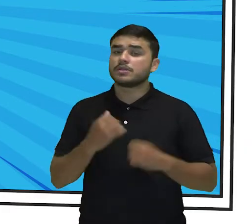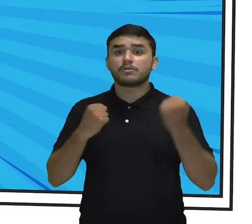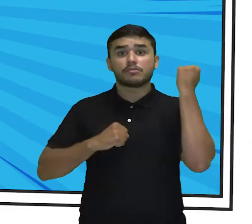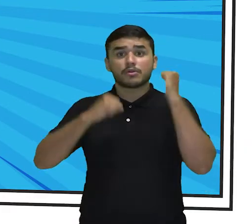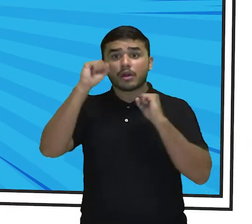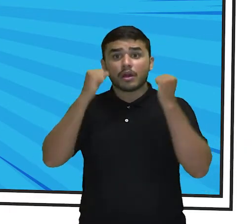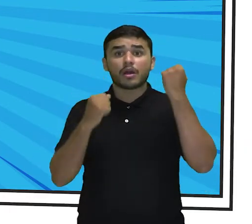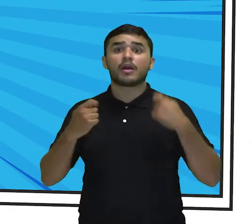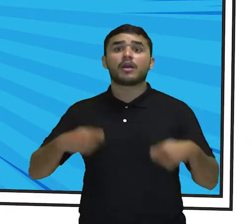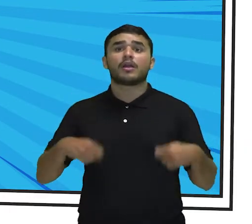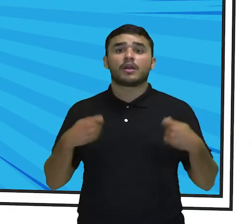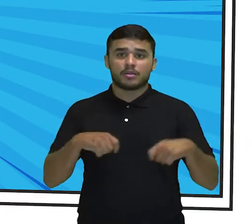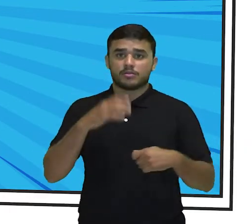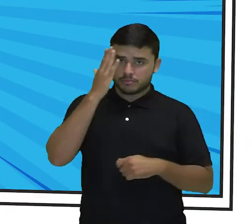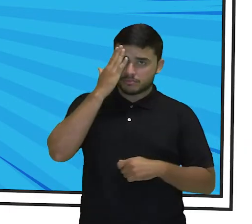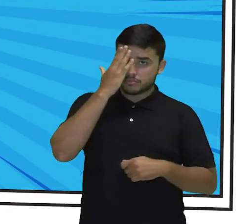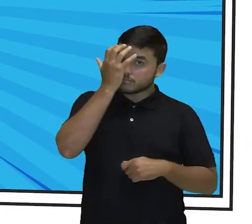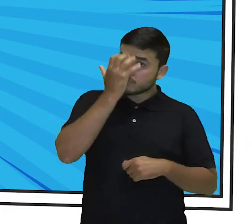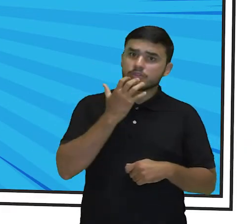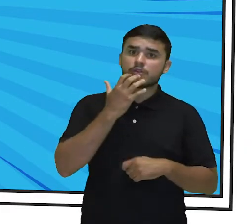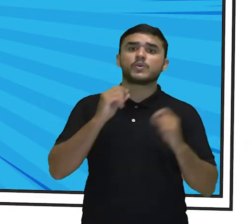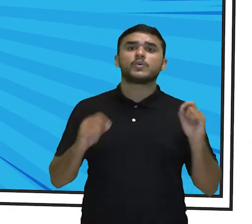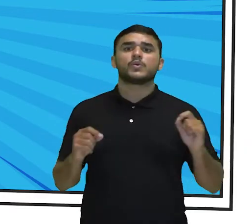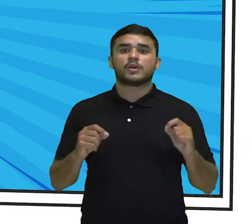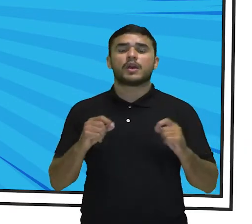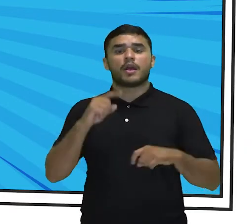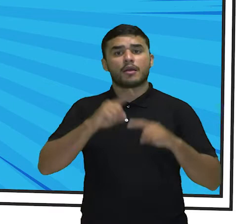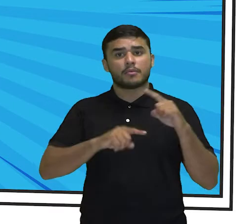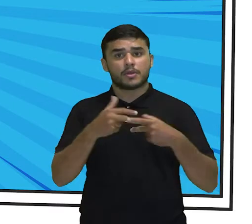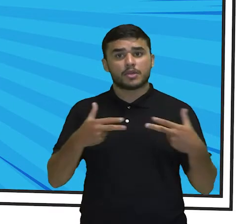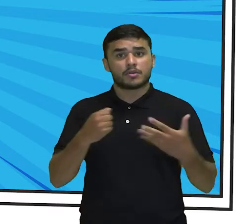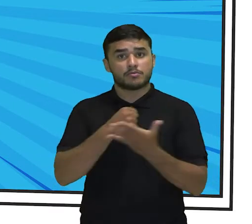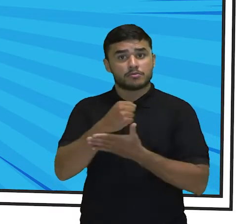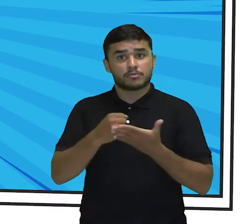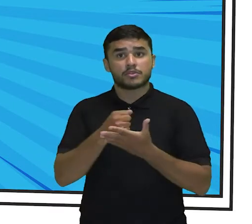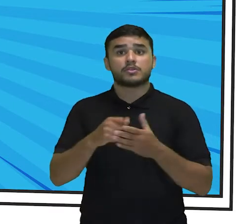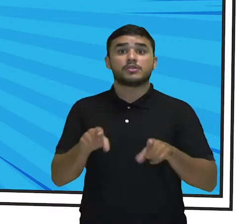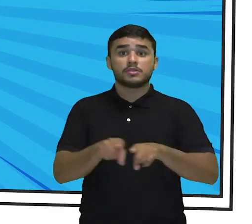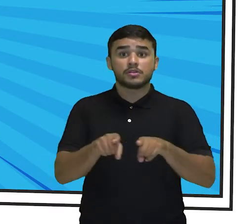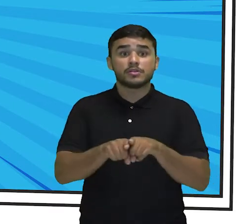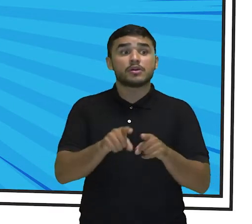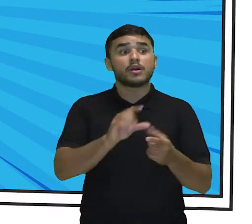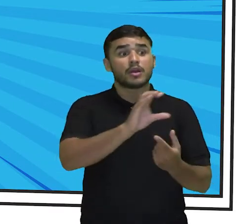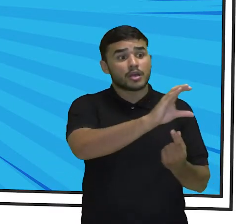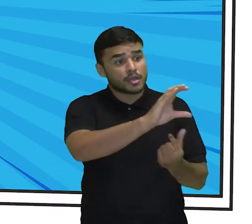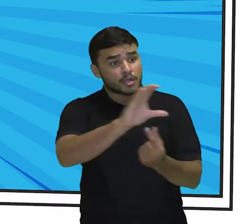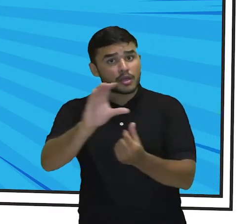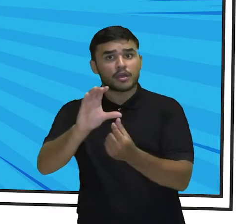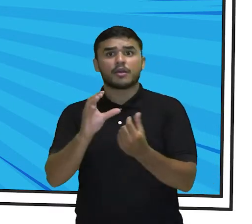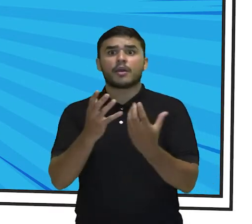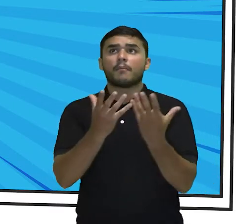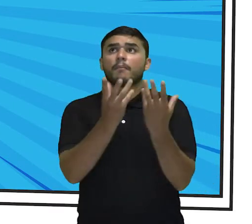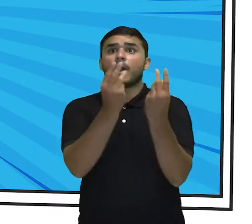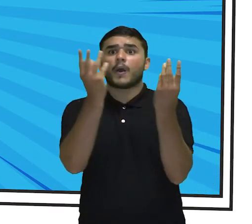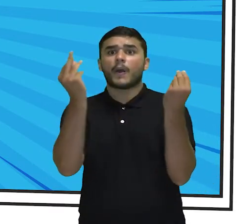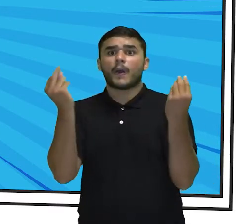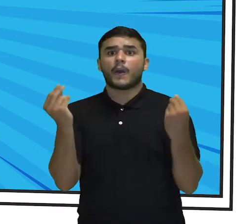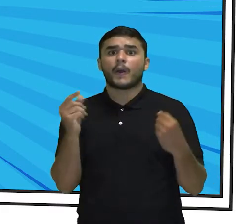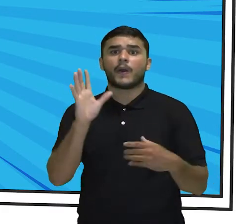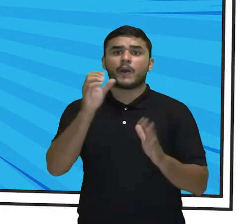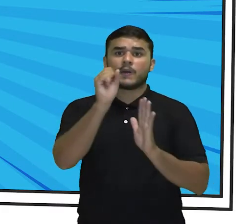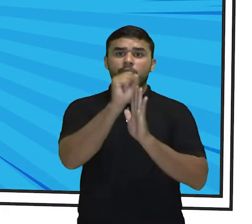ter necessidade também de quê? De matéria-prima e mercado consumidor. Então, começa uma disputa no